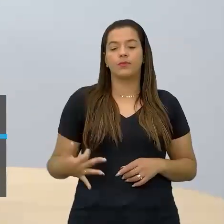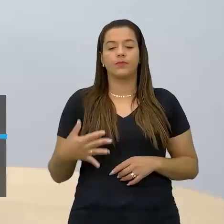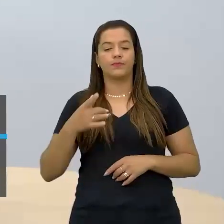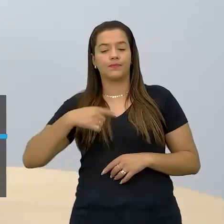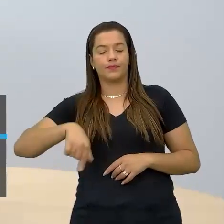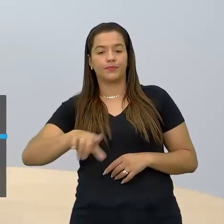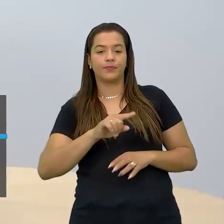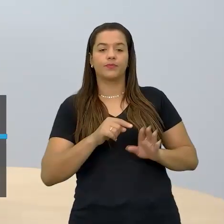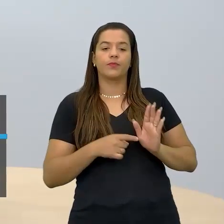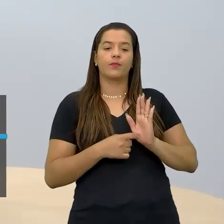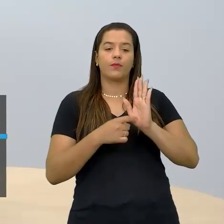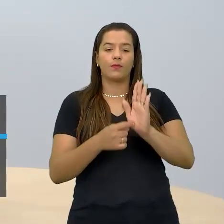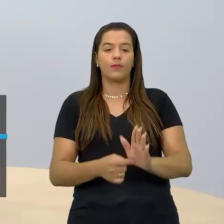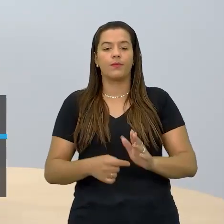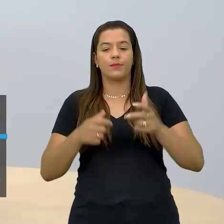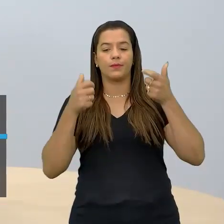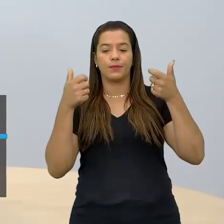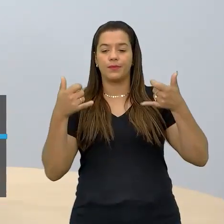temática já